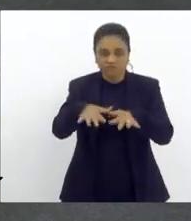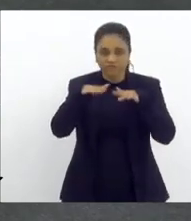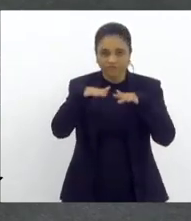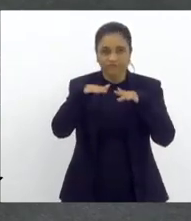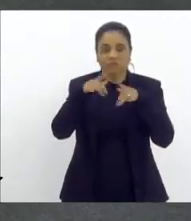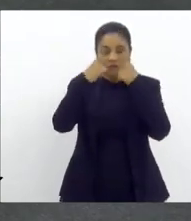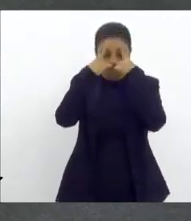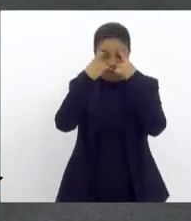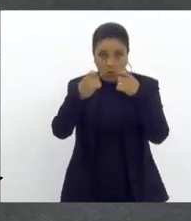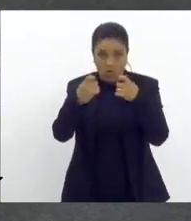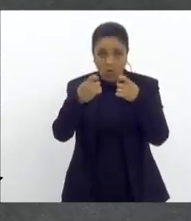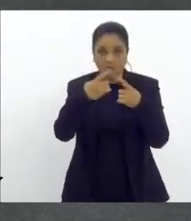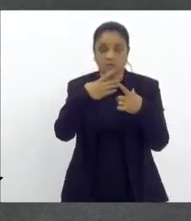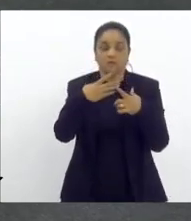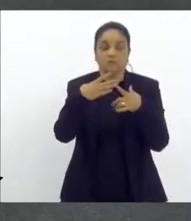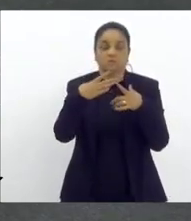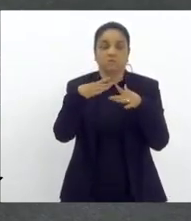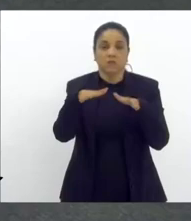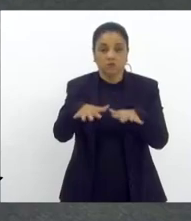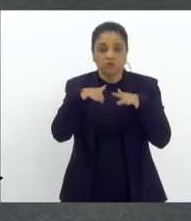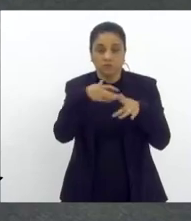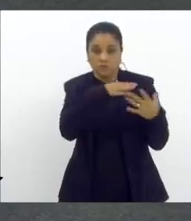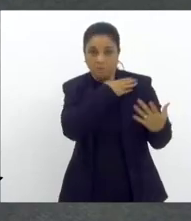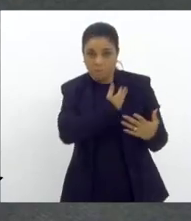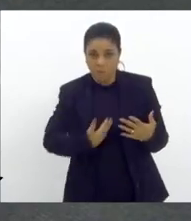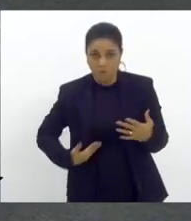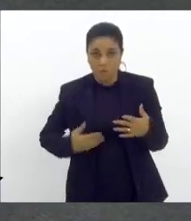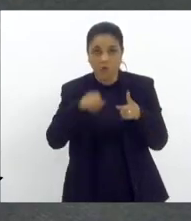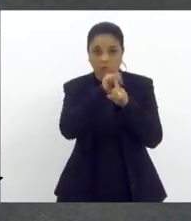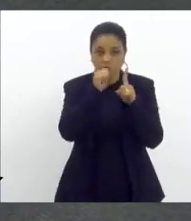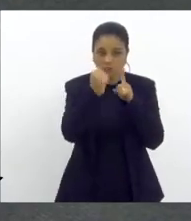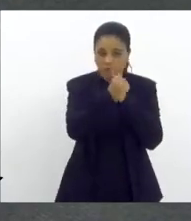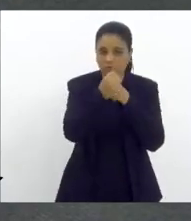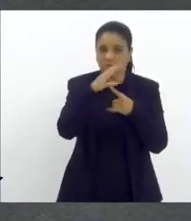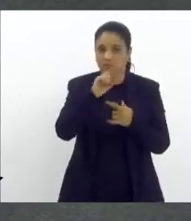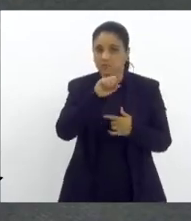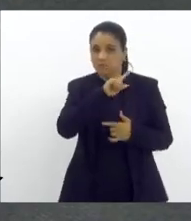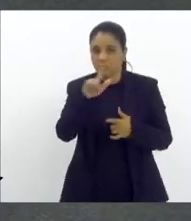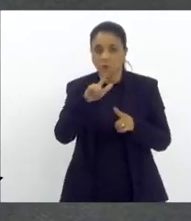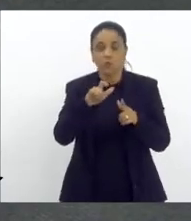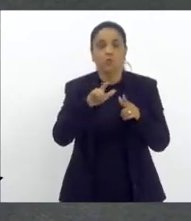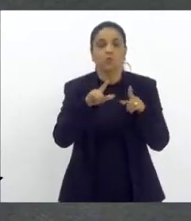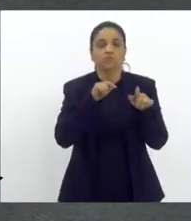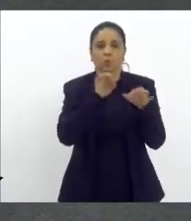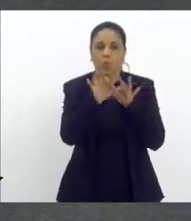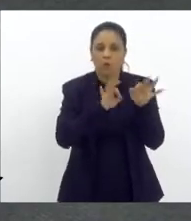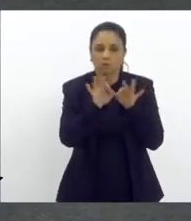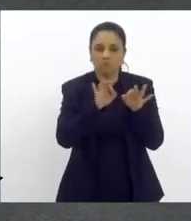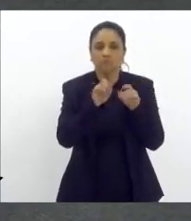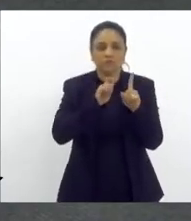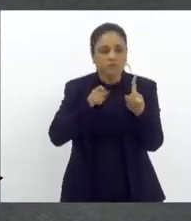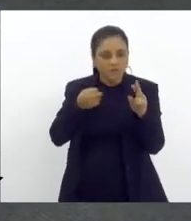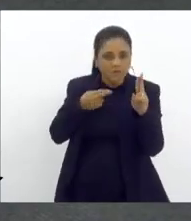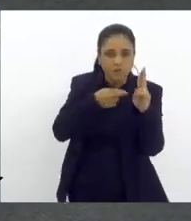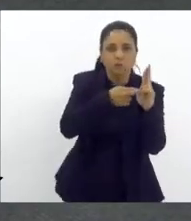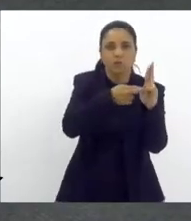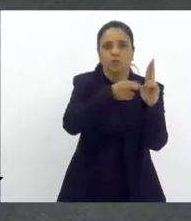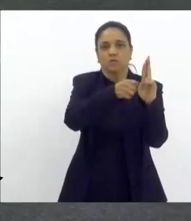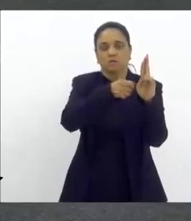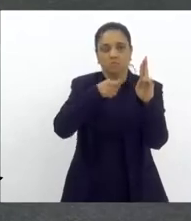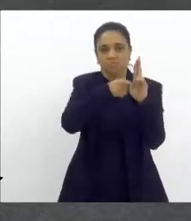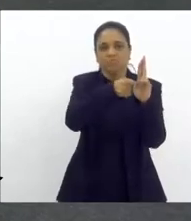uma audiência pública que contou com a sociedade civil organizada que contou também com a Defensoria Pública